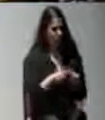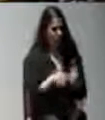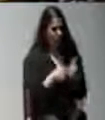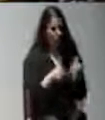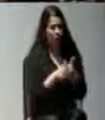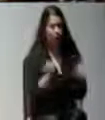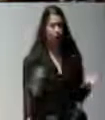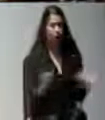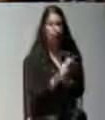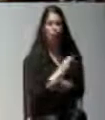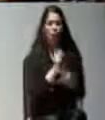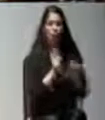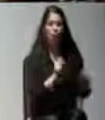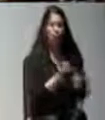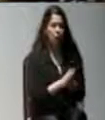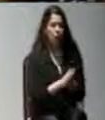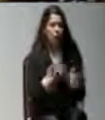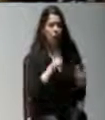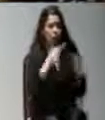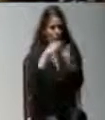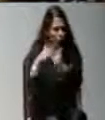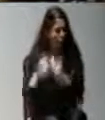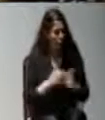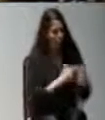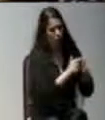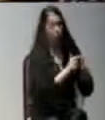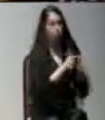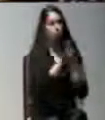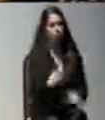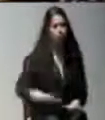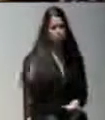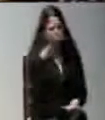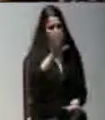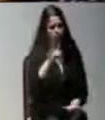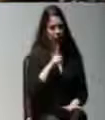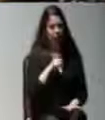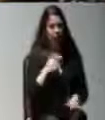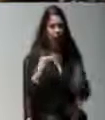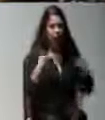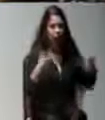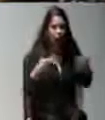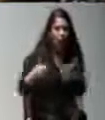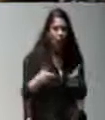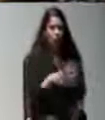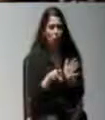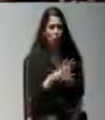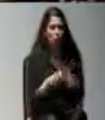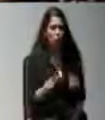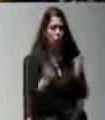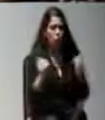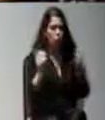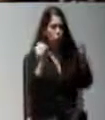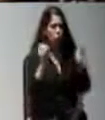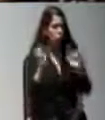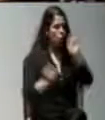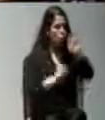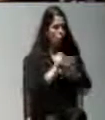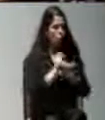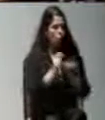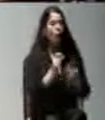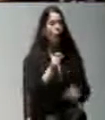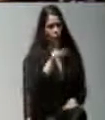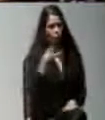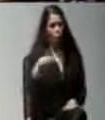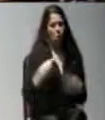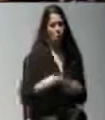acontece um sinal que atinge uma área rica do planeta, onde os humanos são considerados